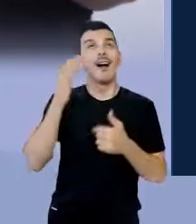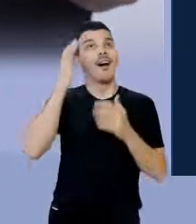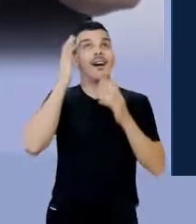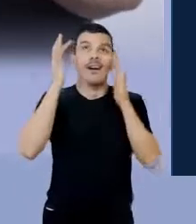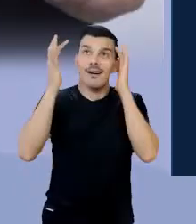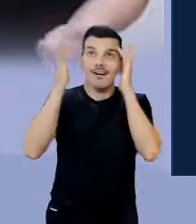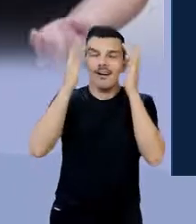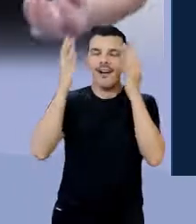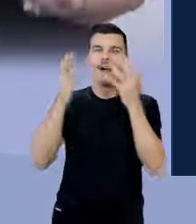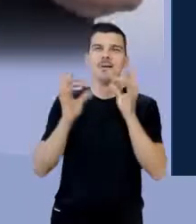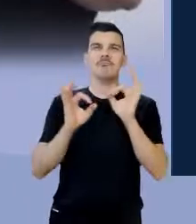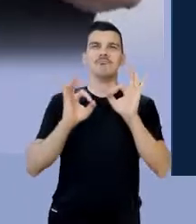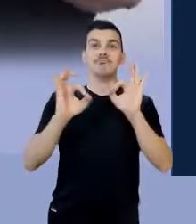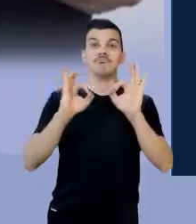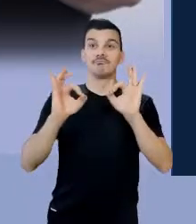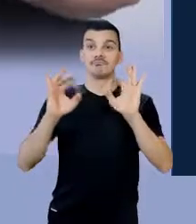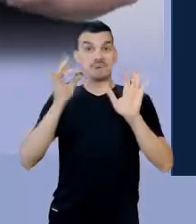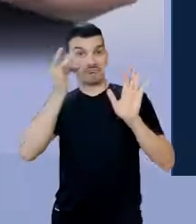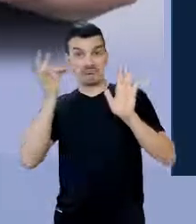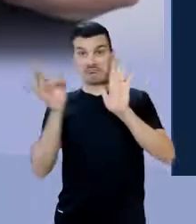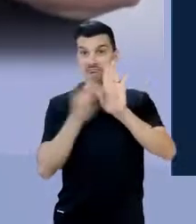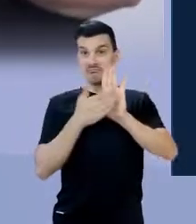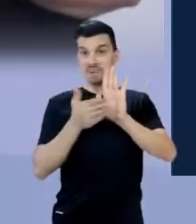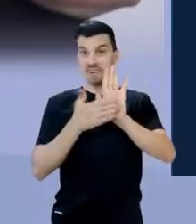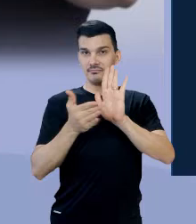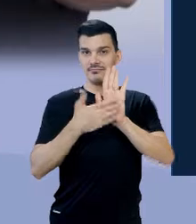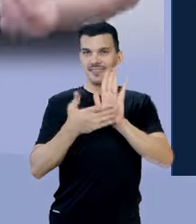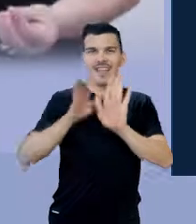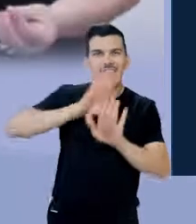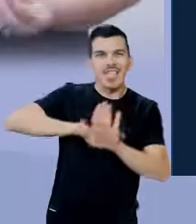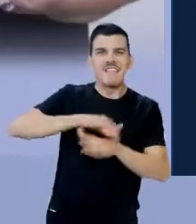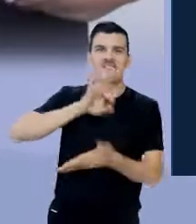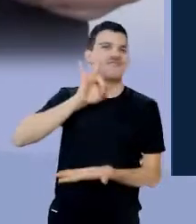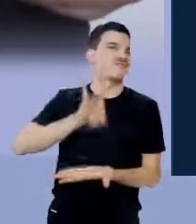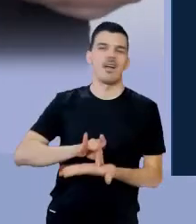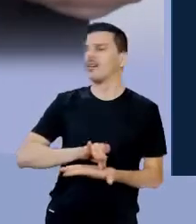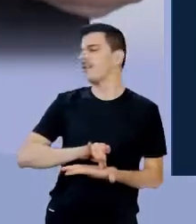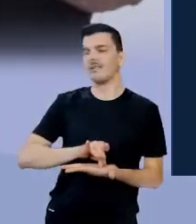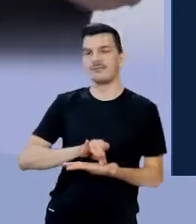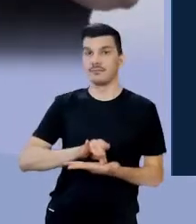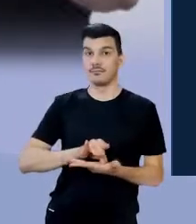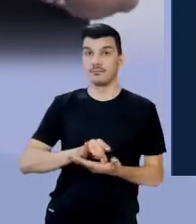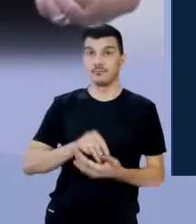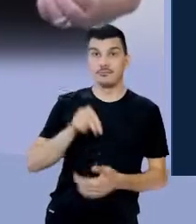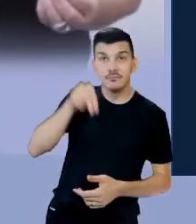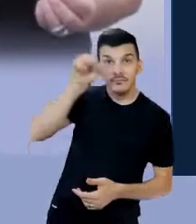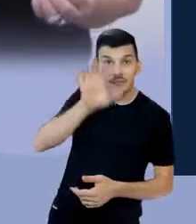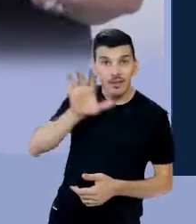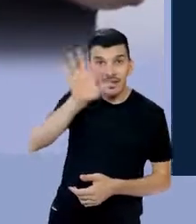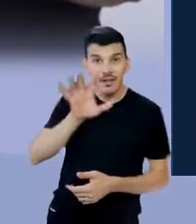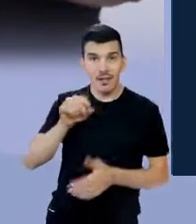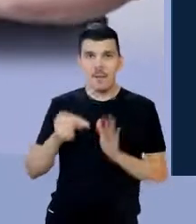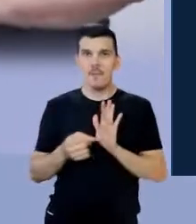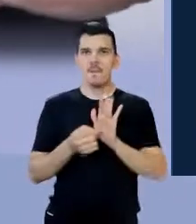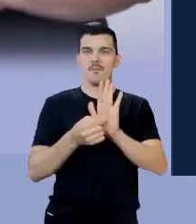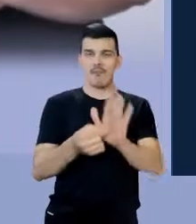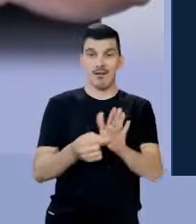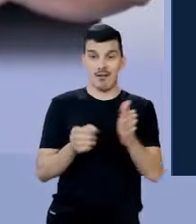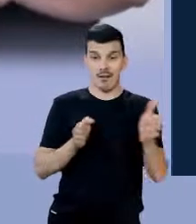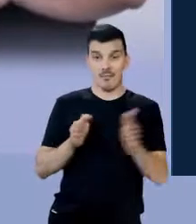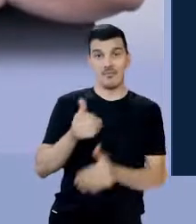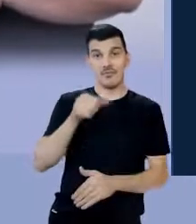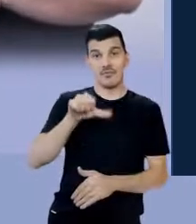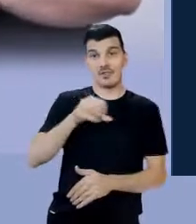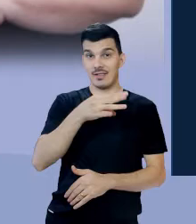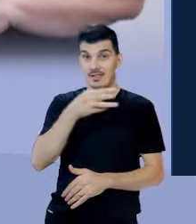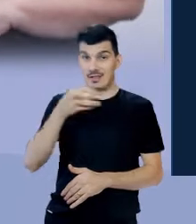papel imaginário, idealizado, nada era verdadeiro. O regionalista dessa geração,